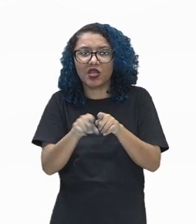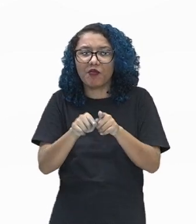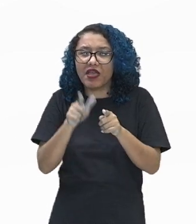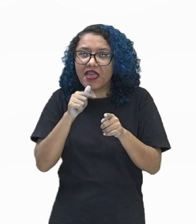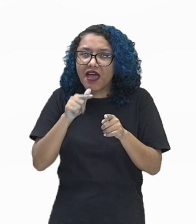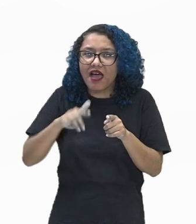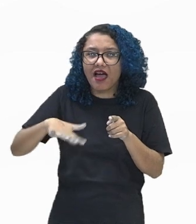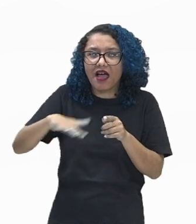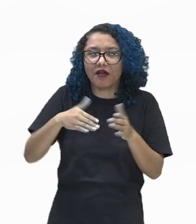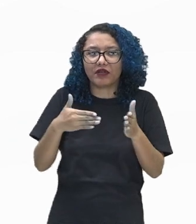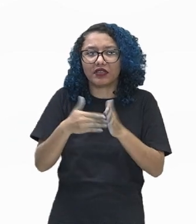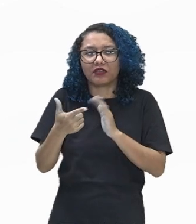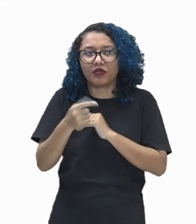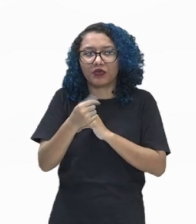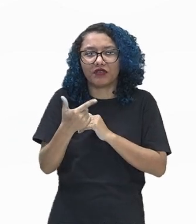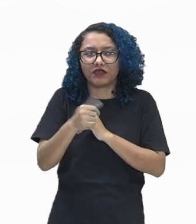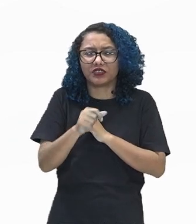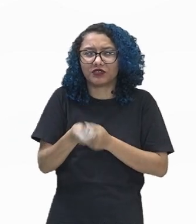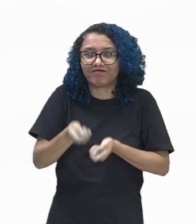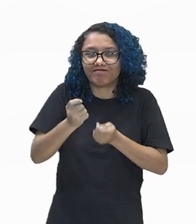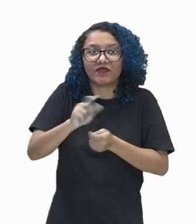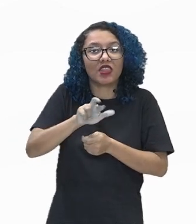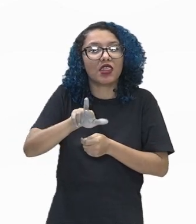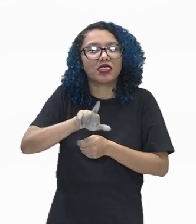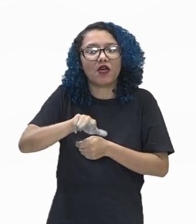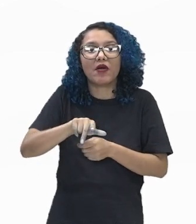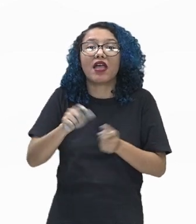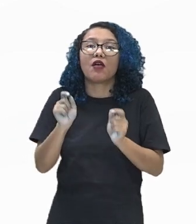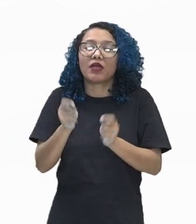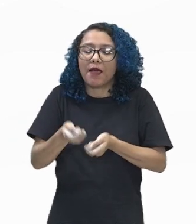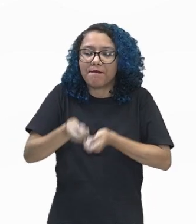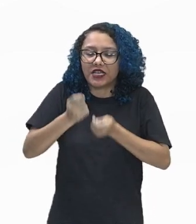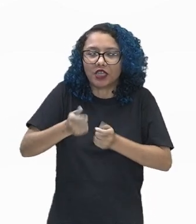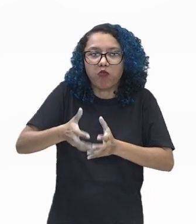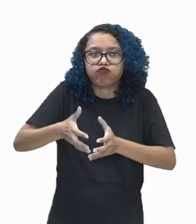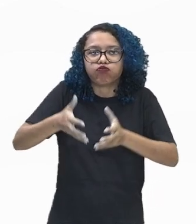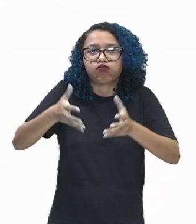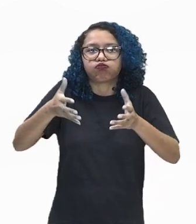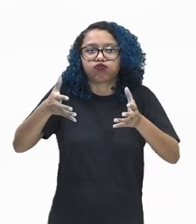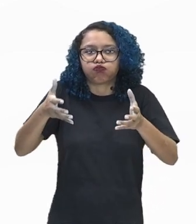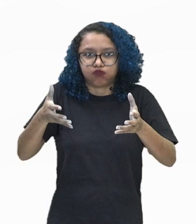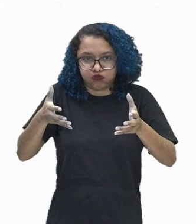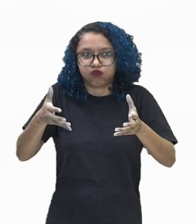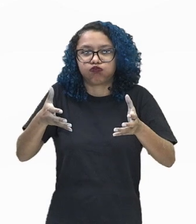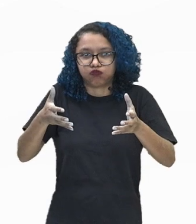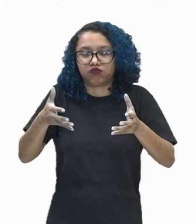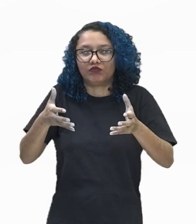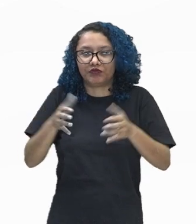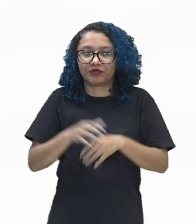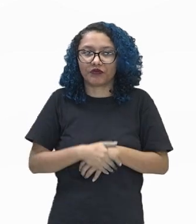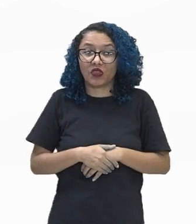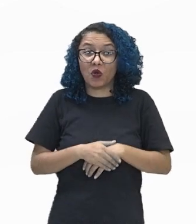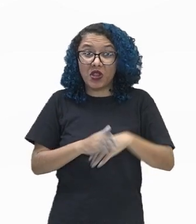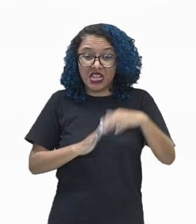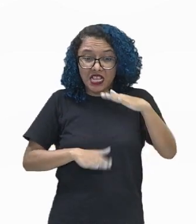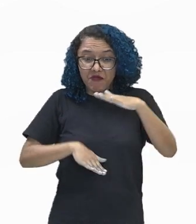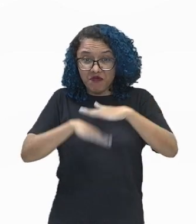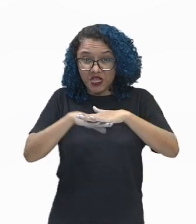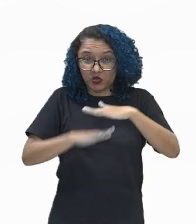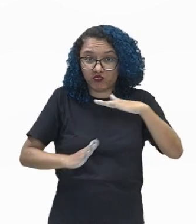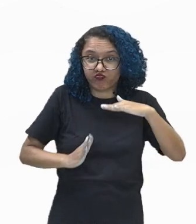pesca, tá? É sobrepesca. Então aqui está ultrapassando aí o limite provavelmente de pesca das